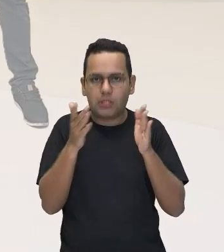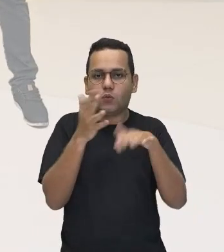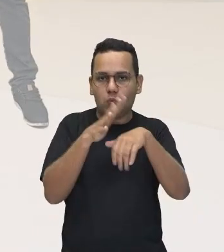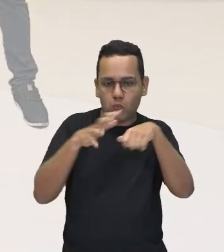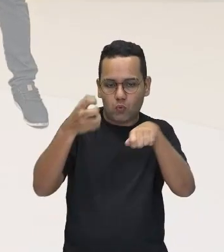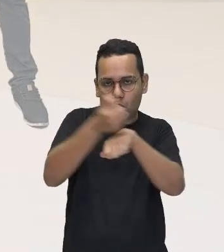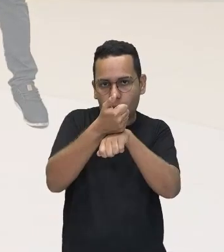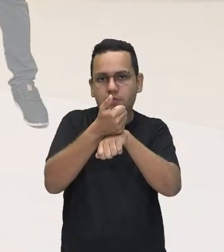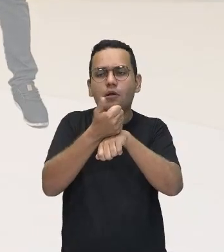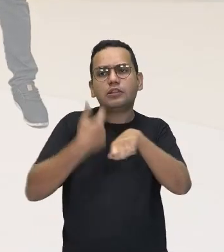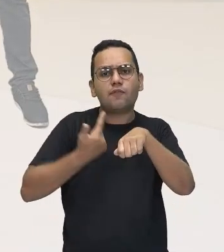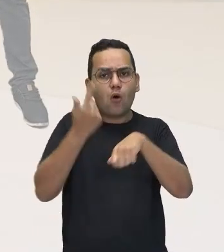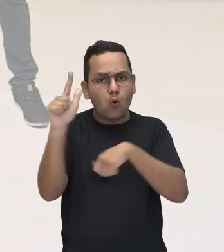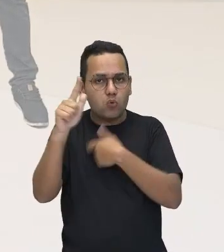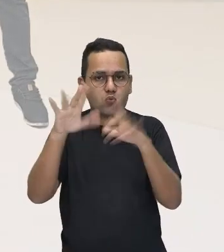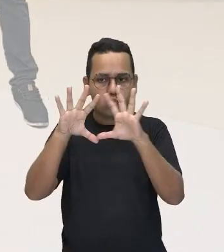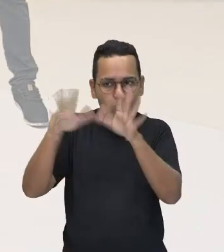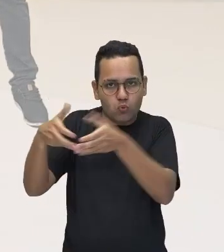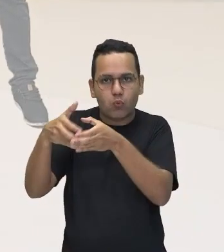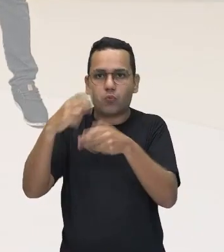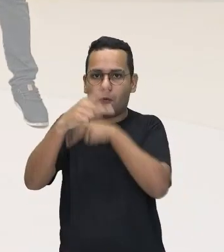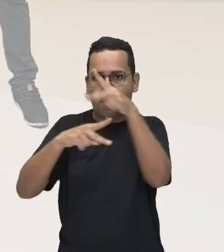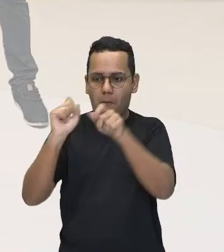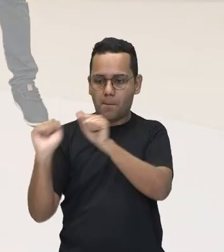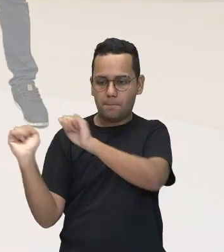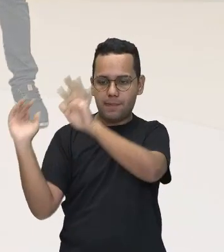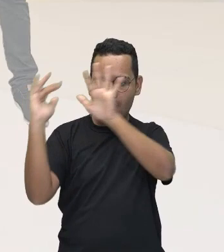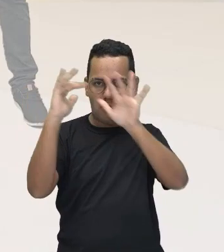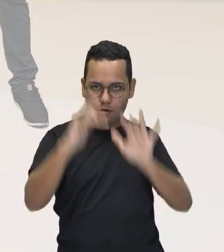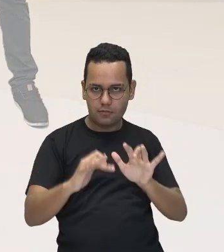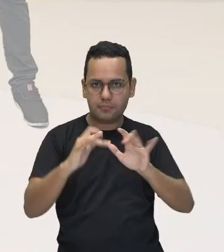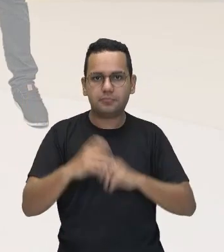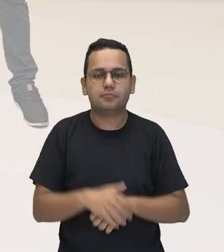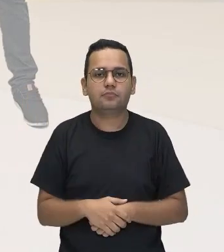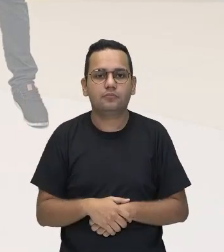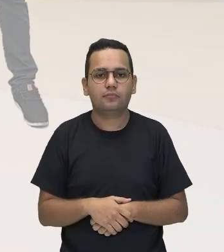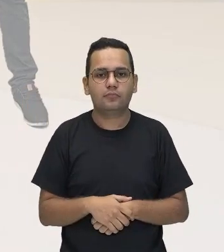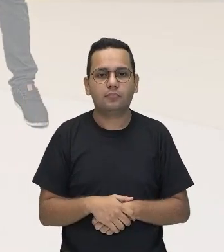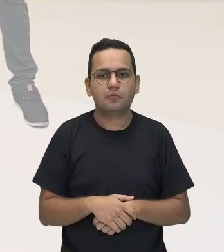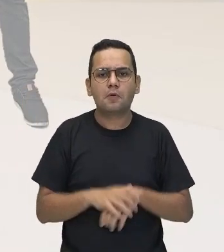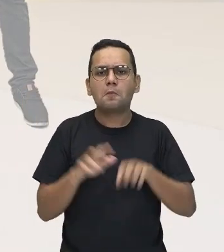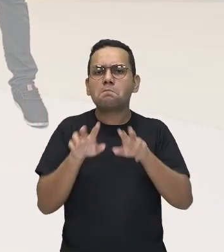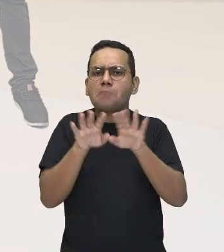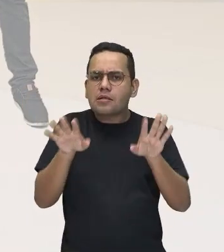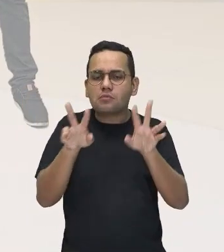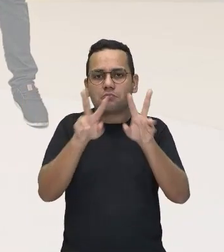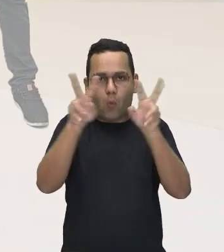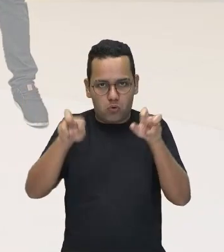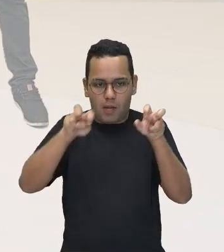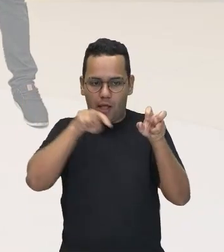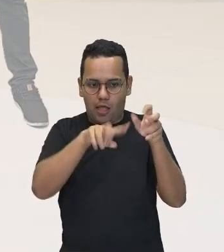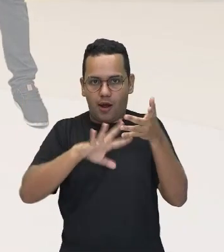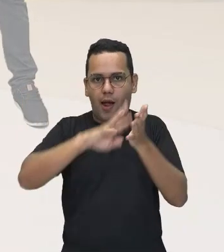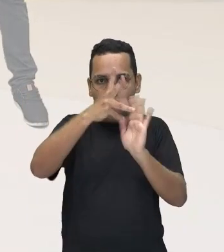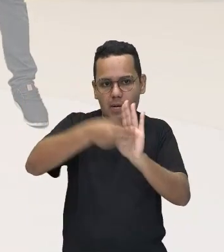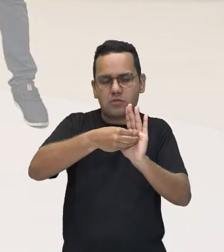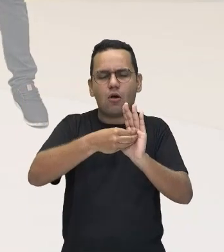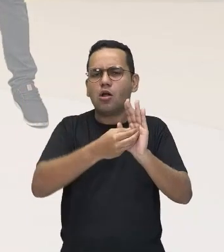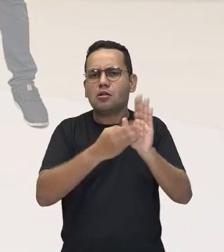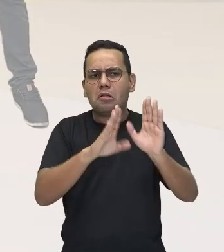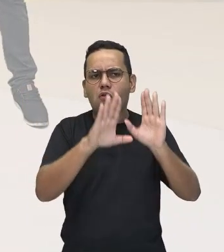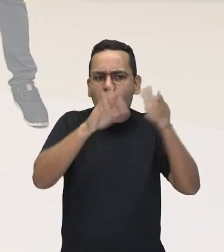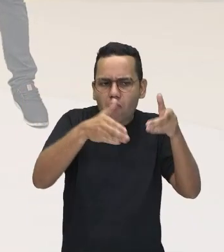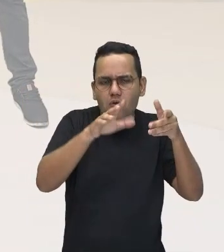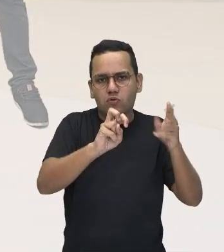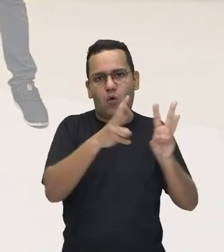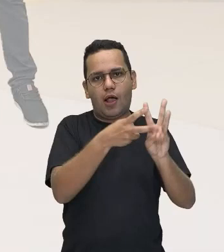grupos vieram para cá, outros povos vieram. E aí a gente fala na Amazônia como se só houvesse os povos indígenas, né, professor